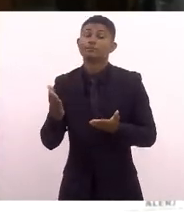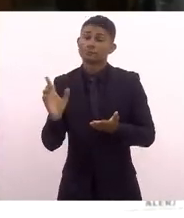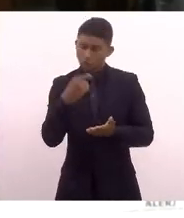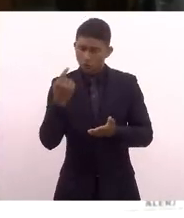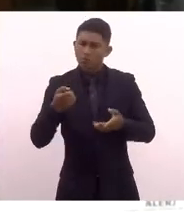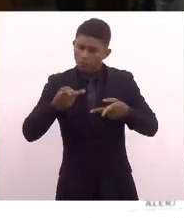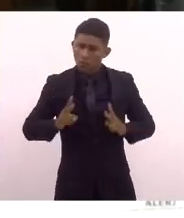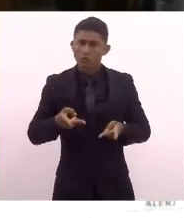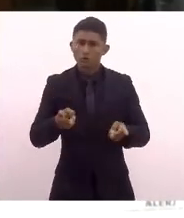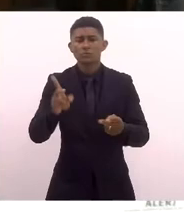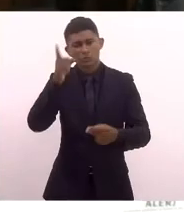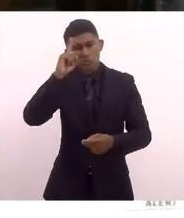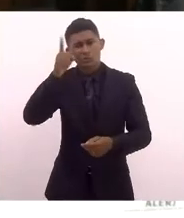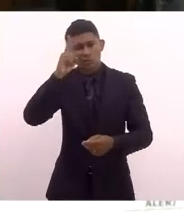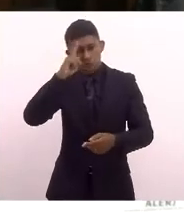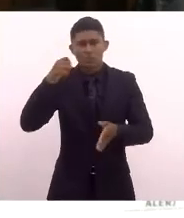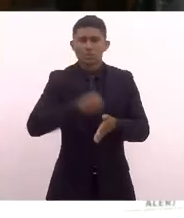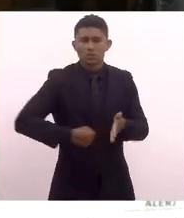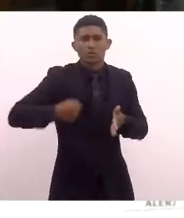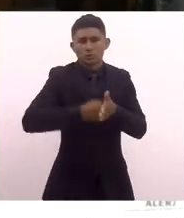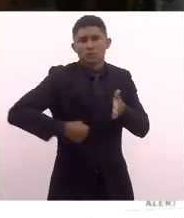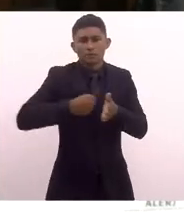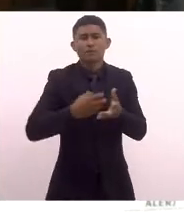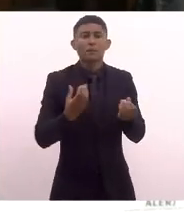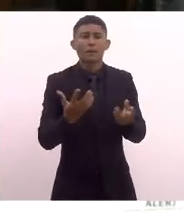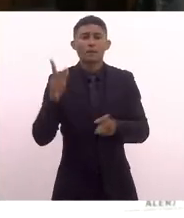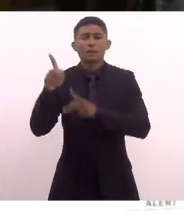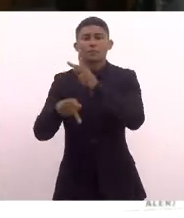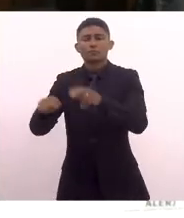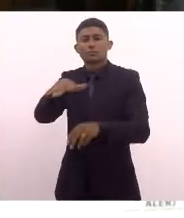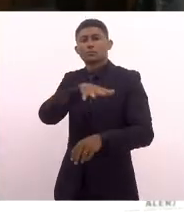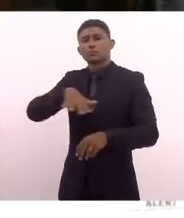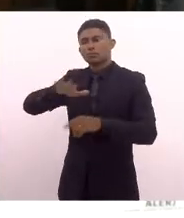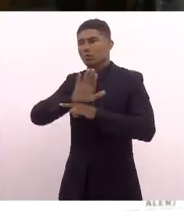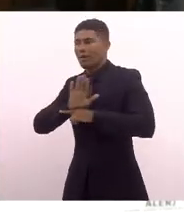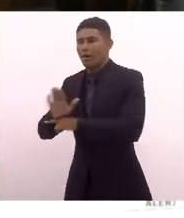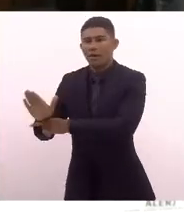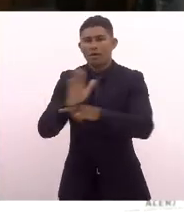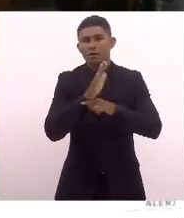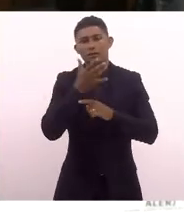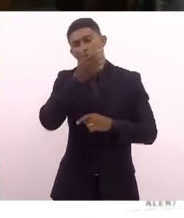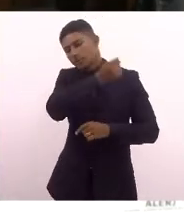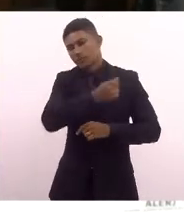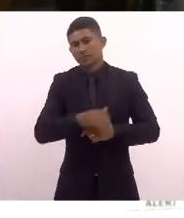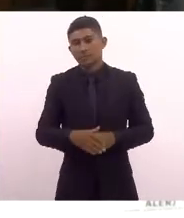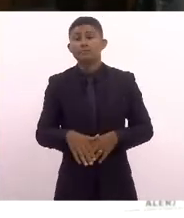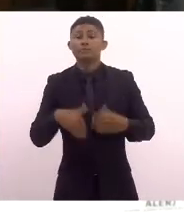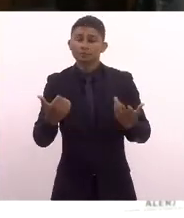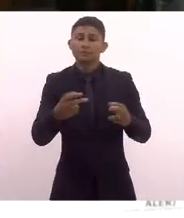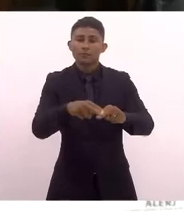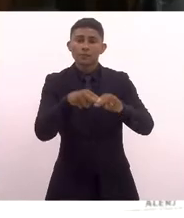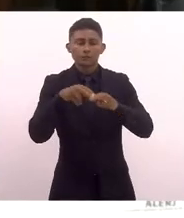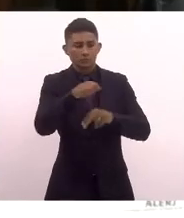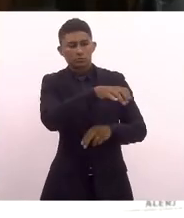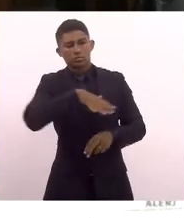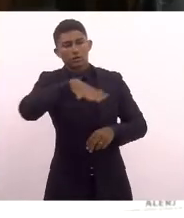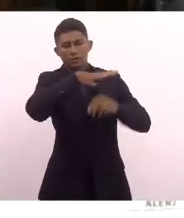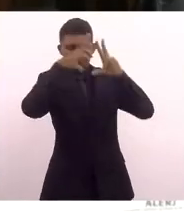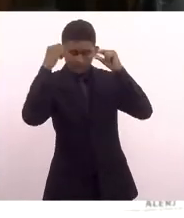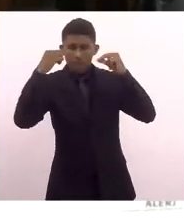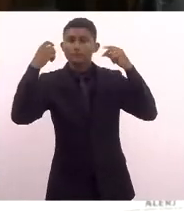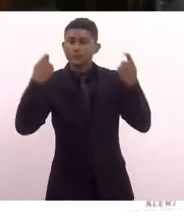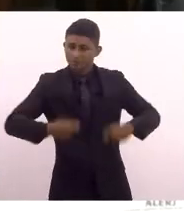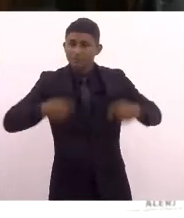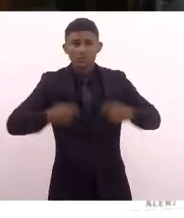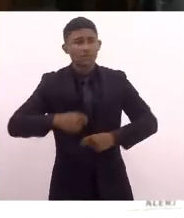aguerridos, lutando para salvar a população. E é por isso que a classe trabalhadora da enfermagem tem que ter cada vez